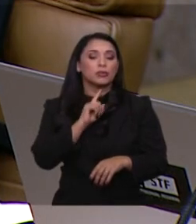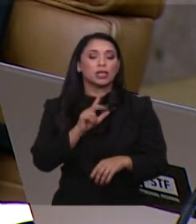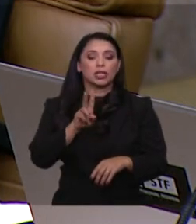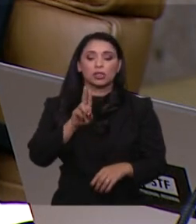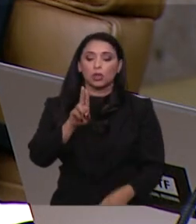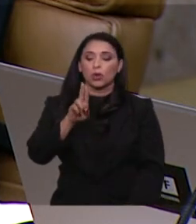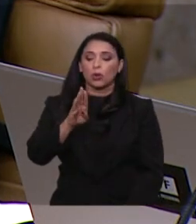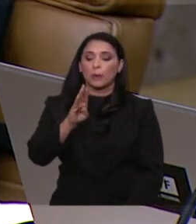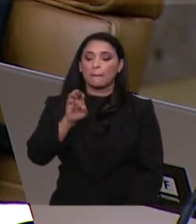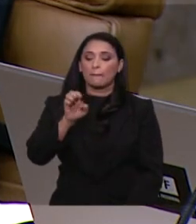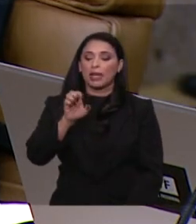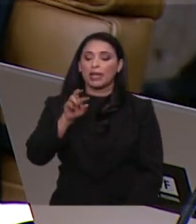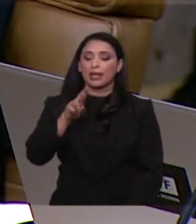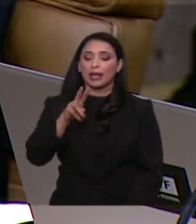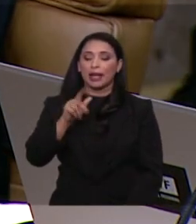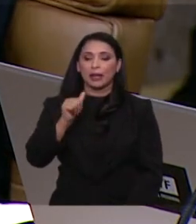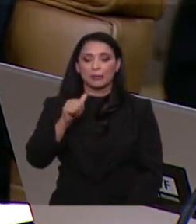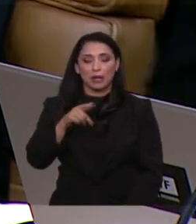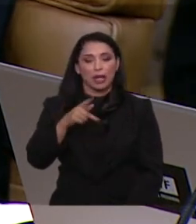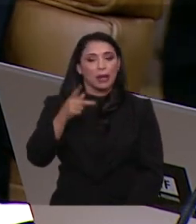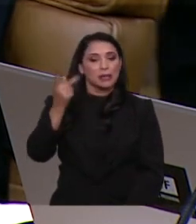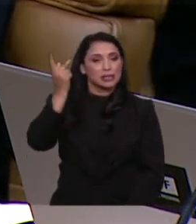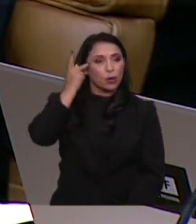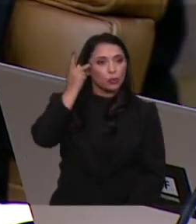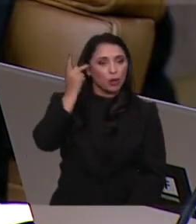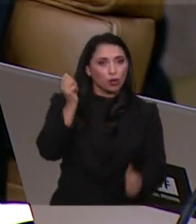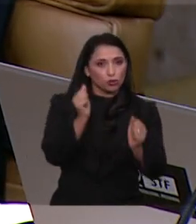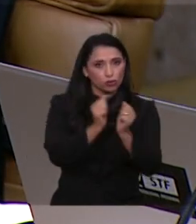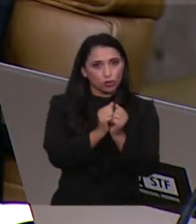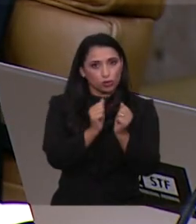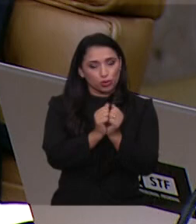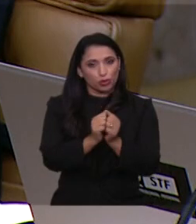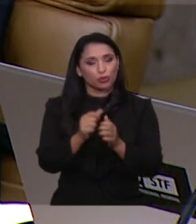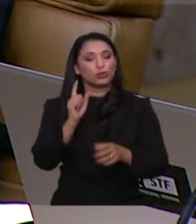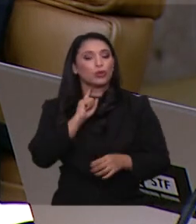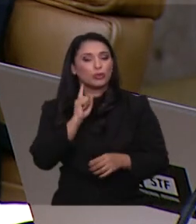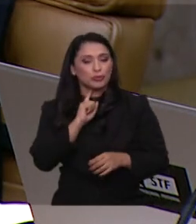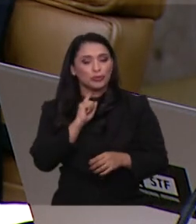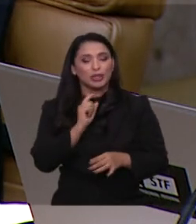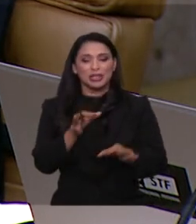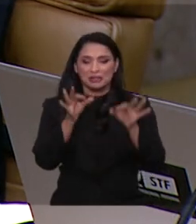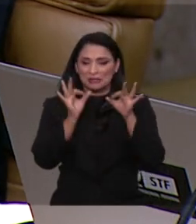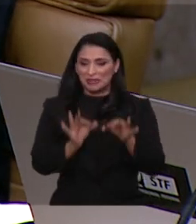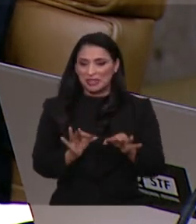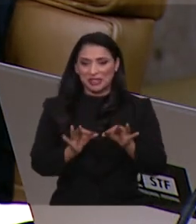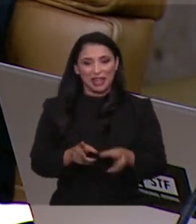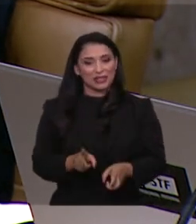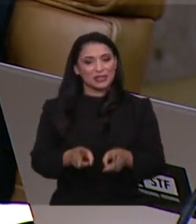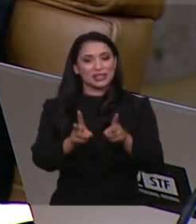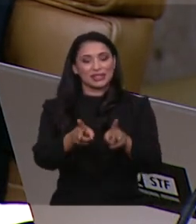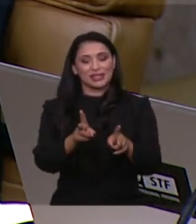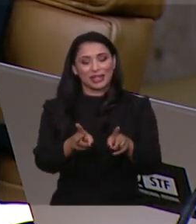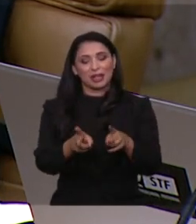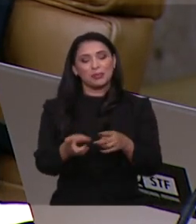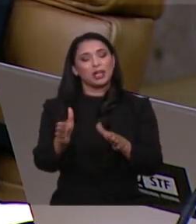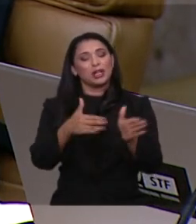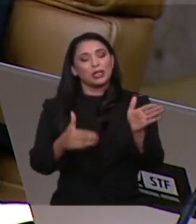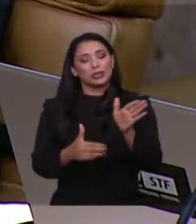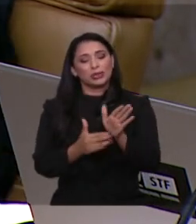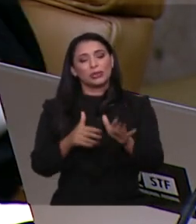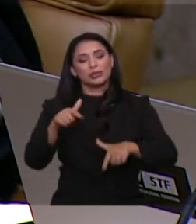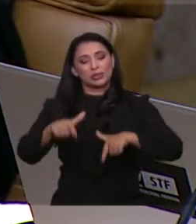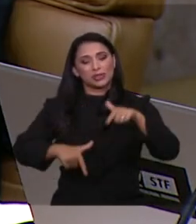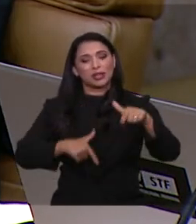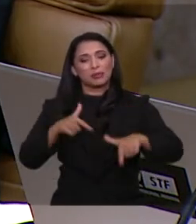política de Minas e São Paulo juntos sempre dá certo, ministro André. E todos os servidores.